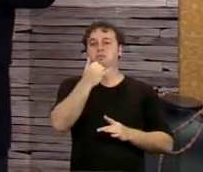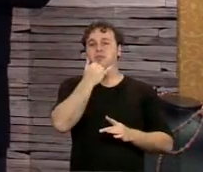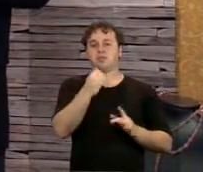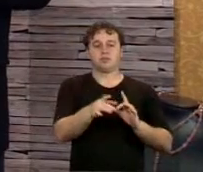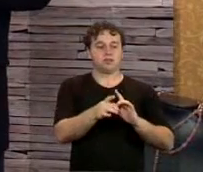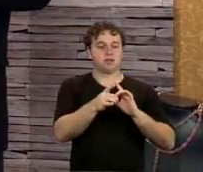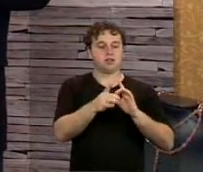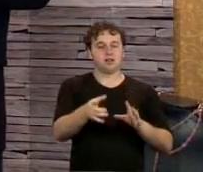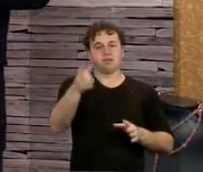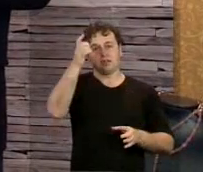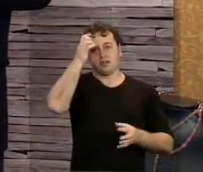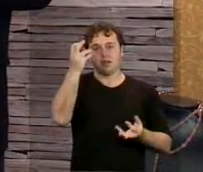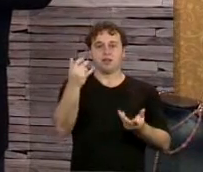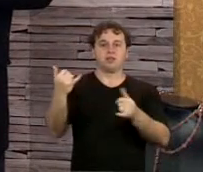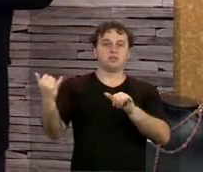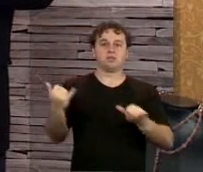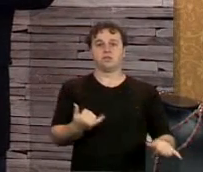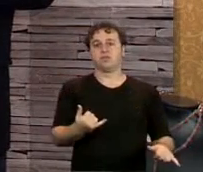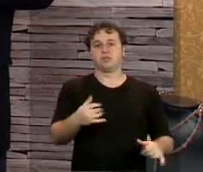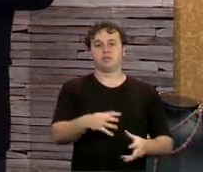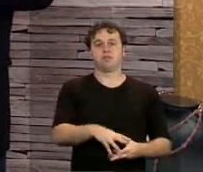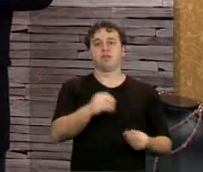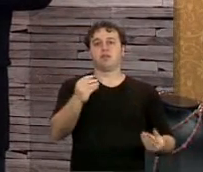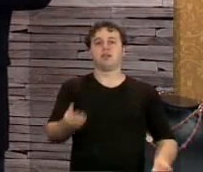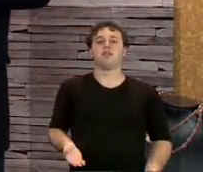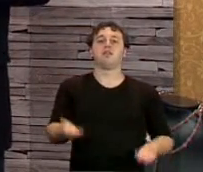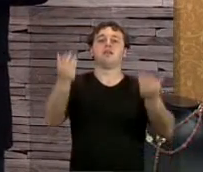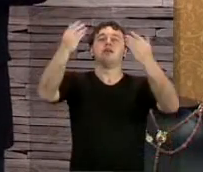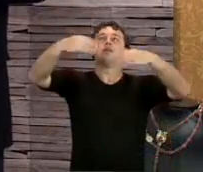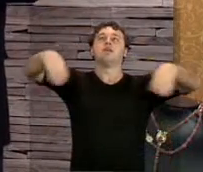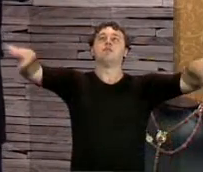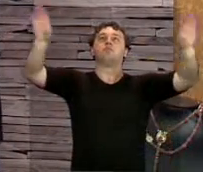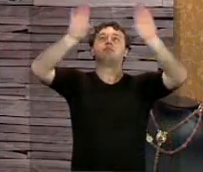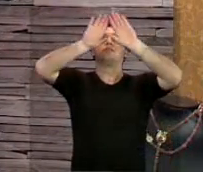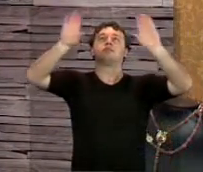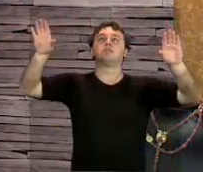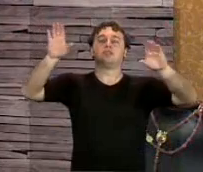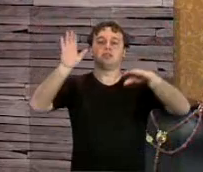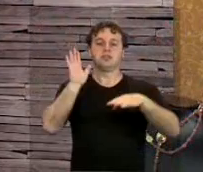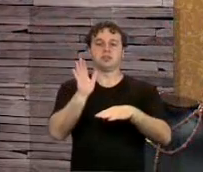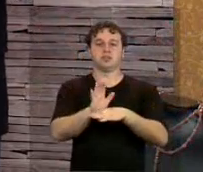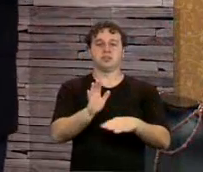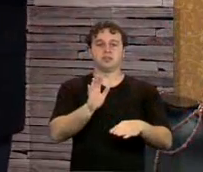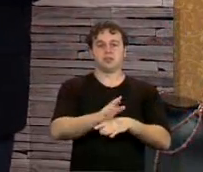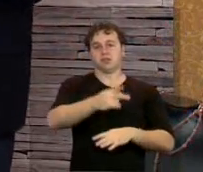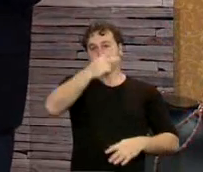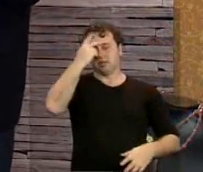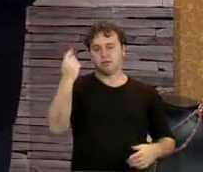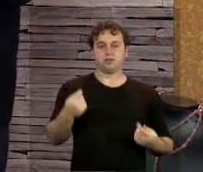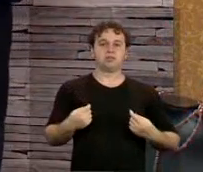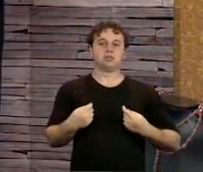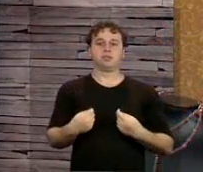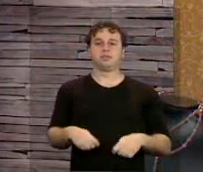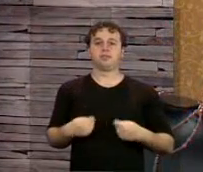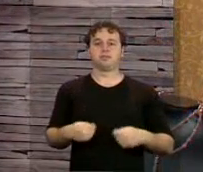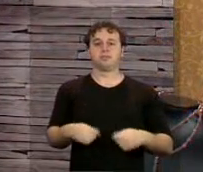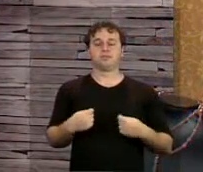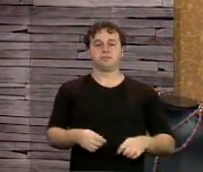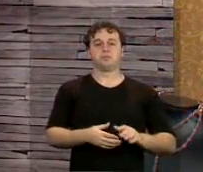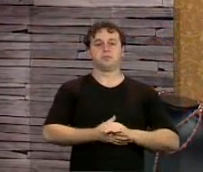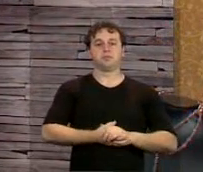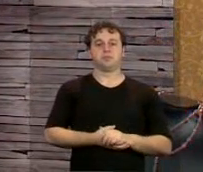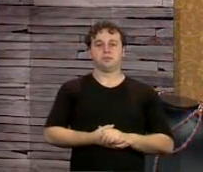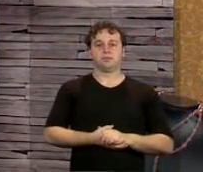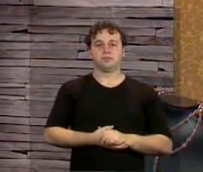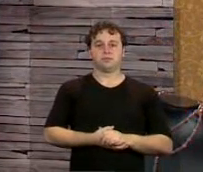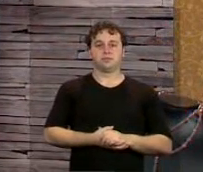Jesus, perdoai-nos, livrai-nos do fogo do inferno, levai as almas todas para o céu e socorrei principalmente